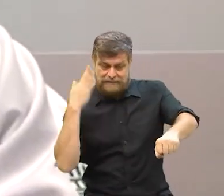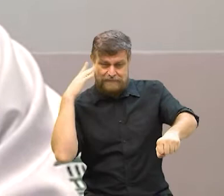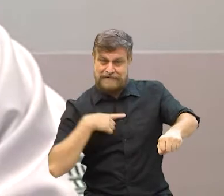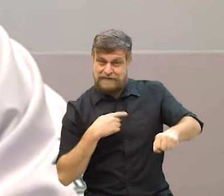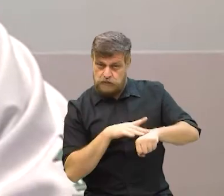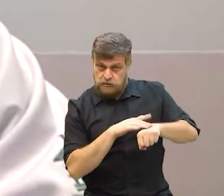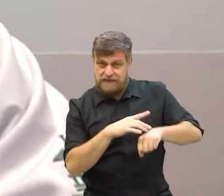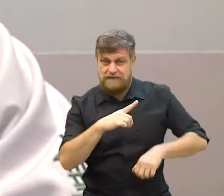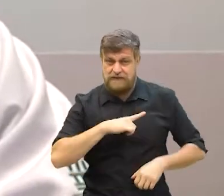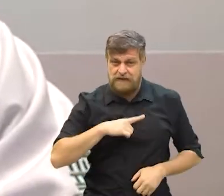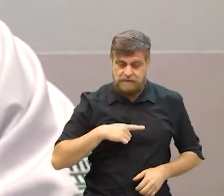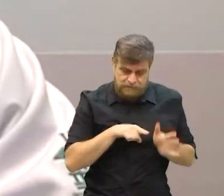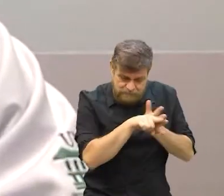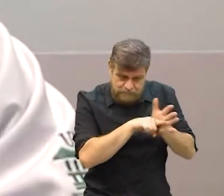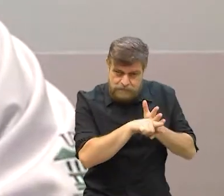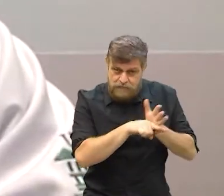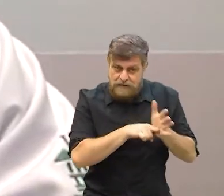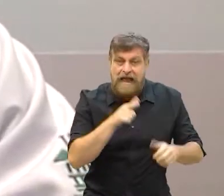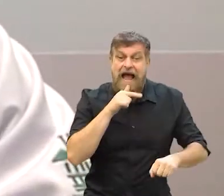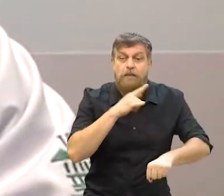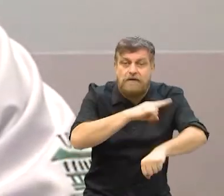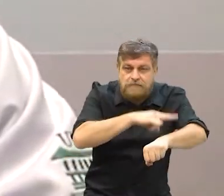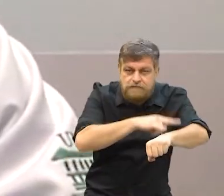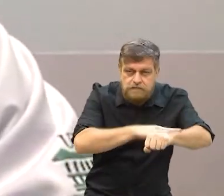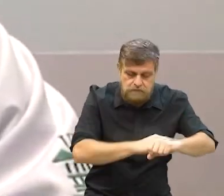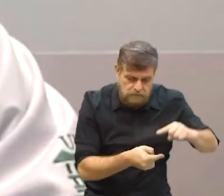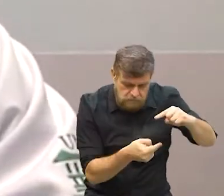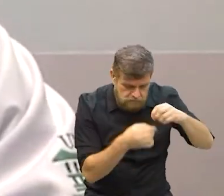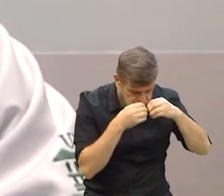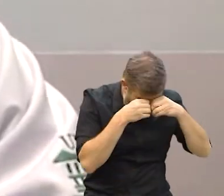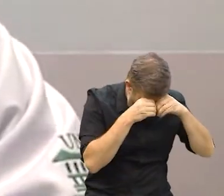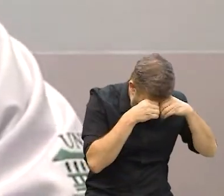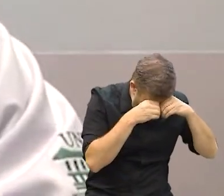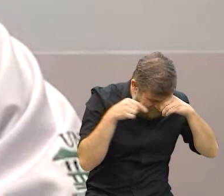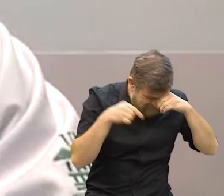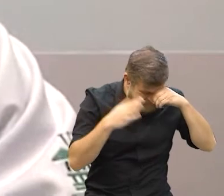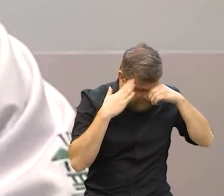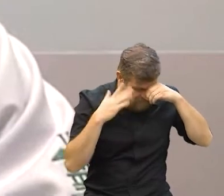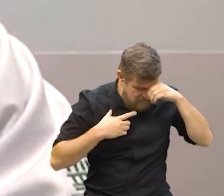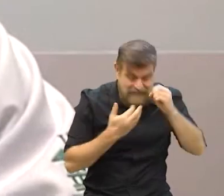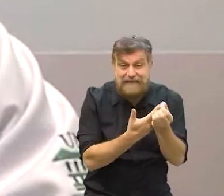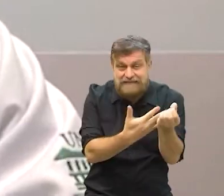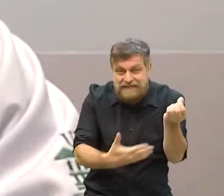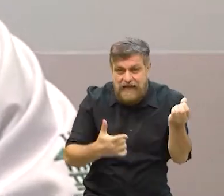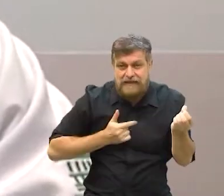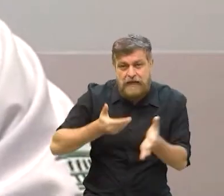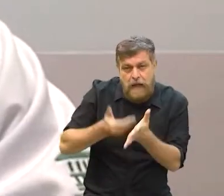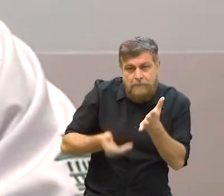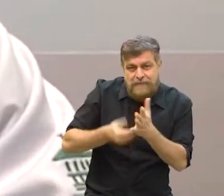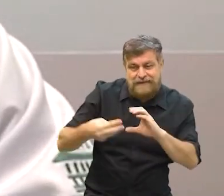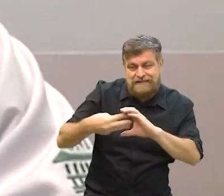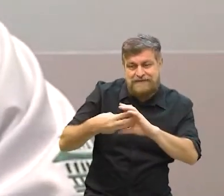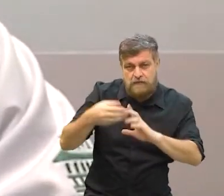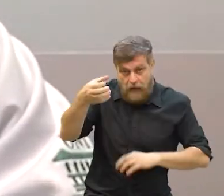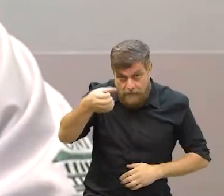não tem infecção, mas é um exame que ele nos mostra se por um acaso tem perda de proteína, perda de sangue, perda de glóbulos brancos. Então, se a